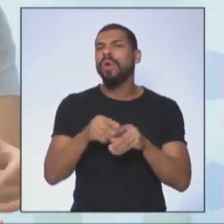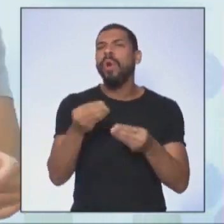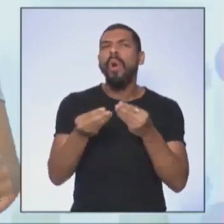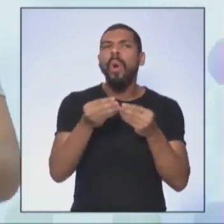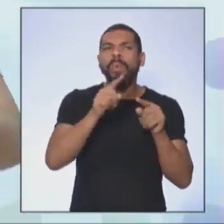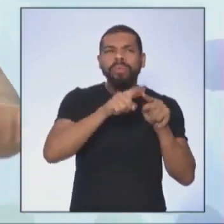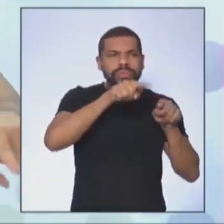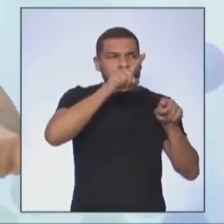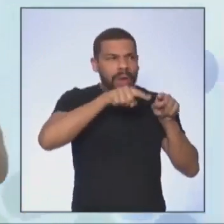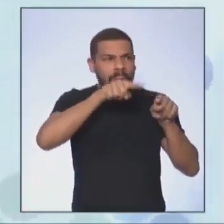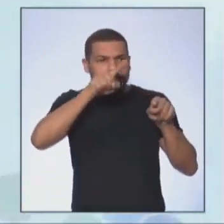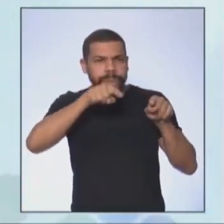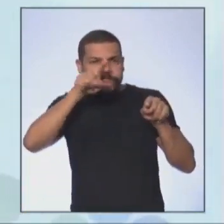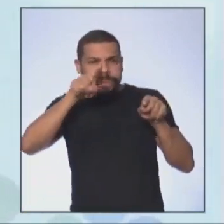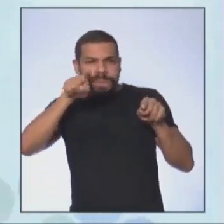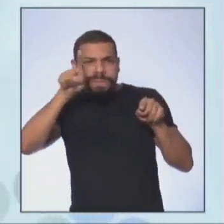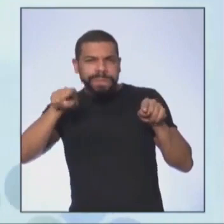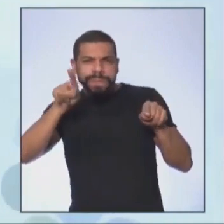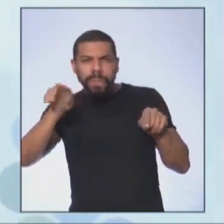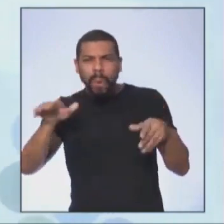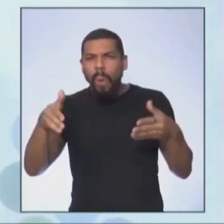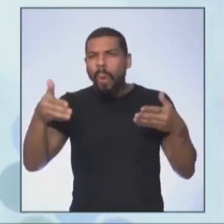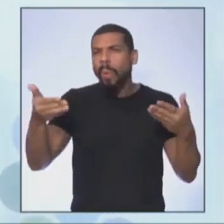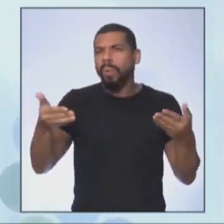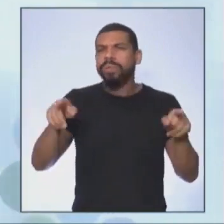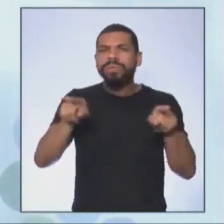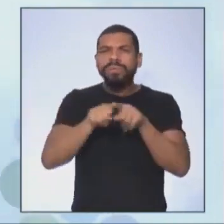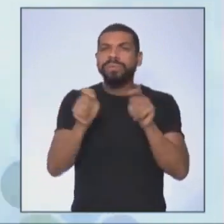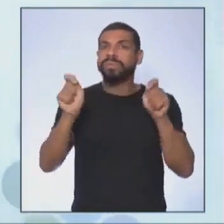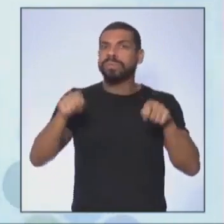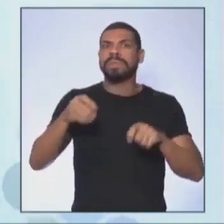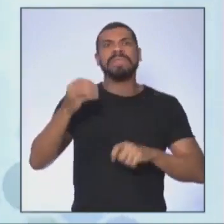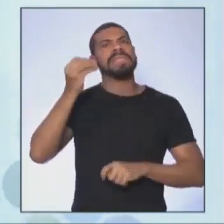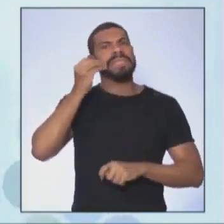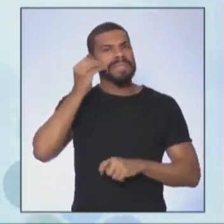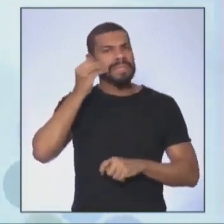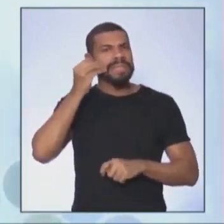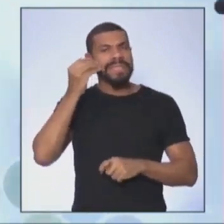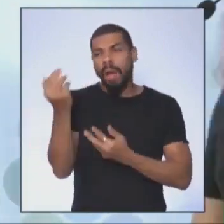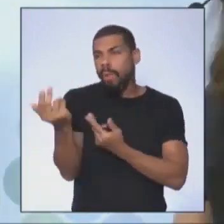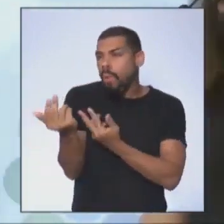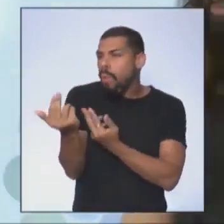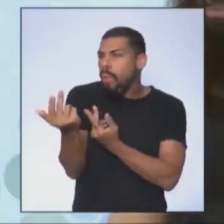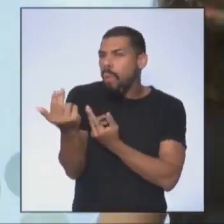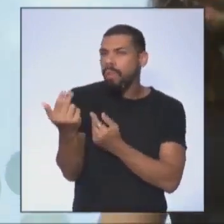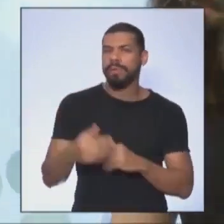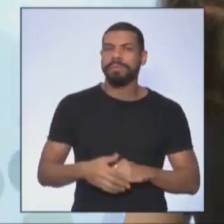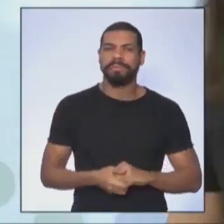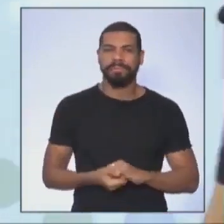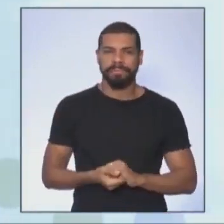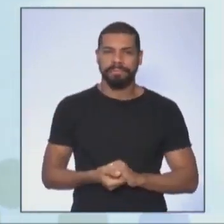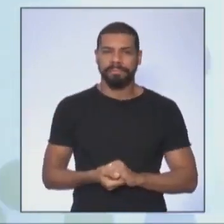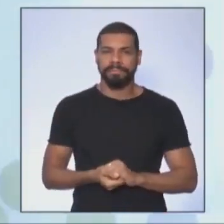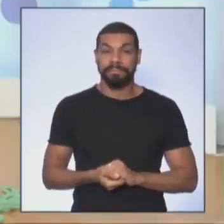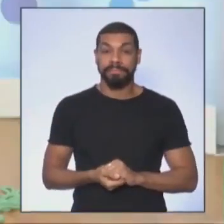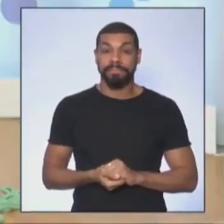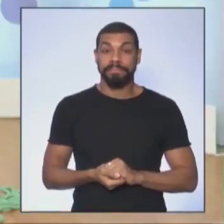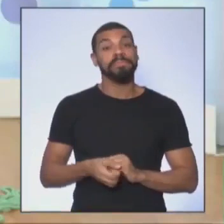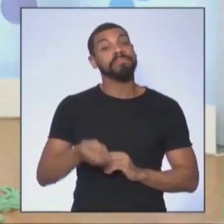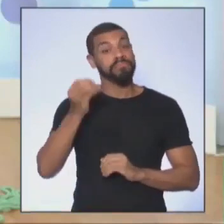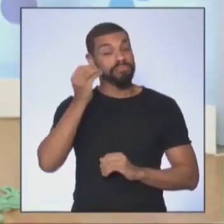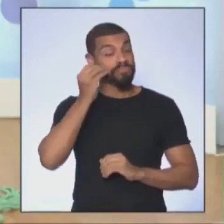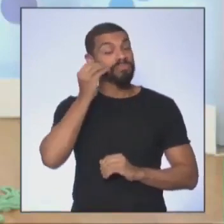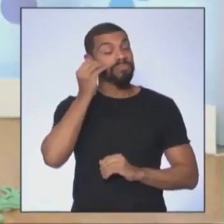frequência. Você pode ver qual é a frequência da sua taça e tentar emitir um mesmo som com essa frequência. Exatamente. É um jeito de você